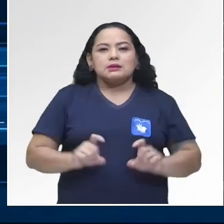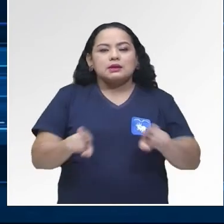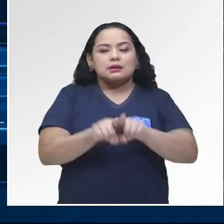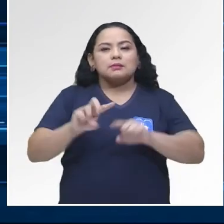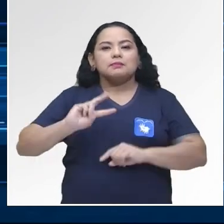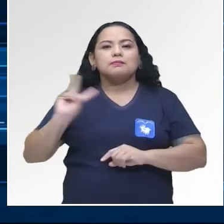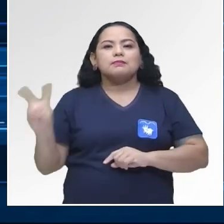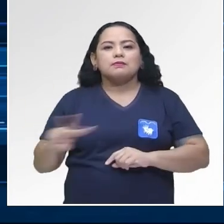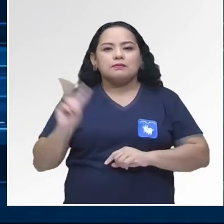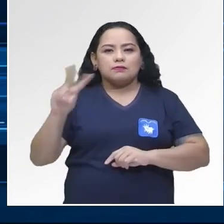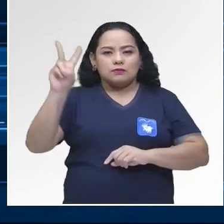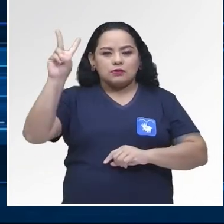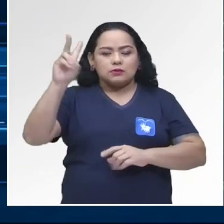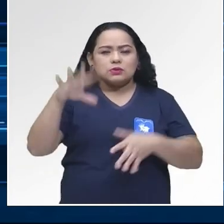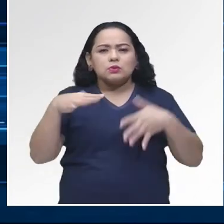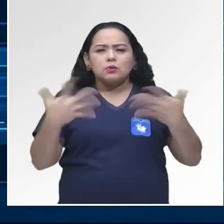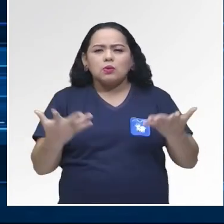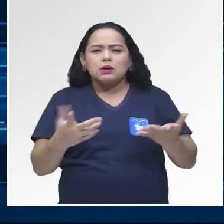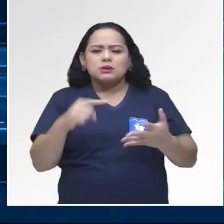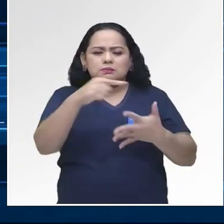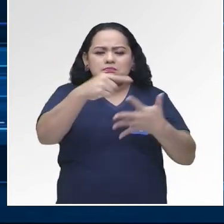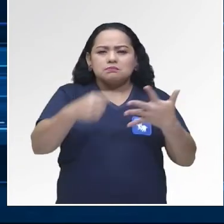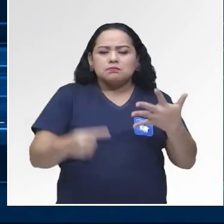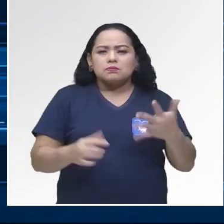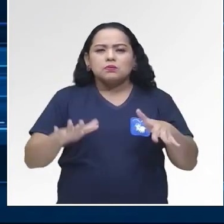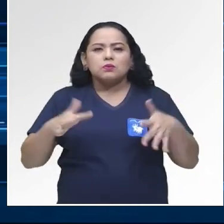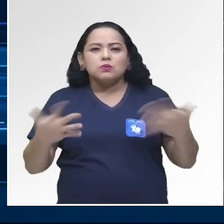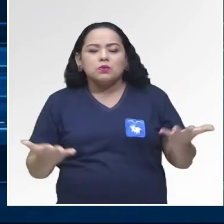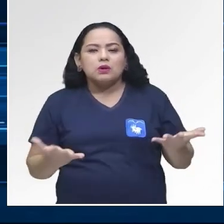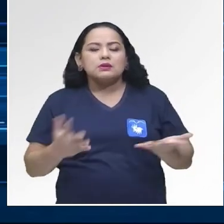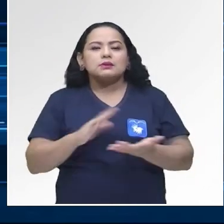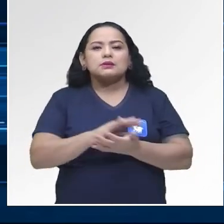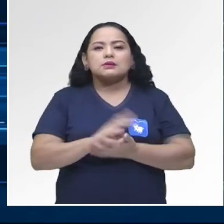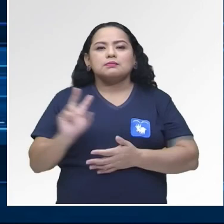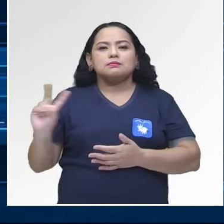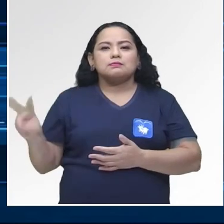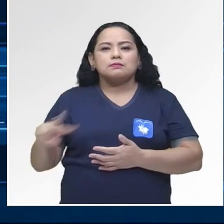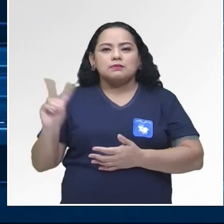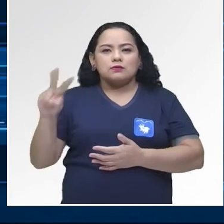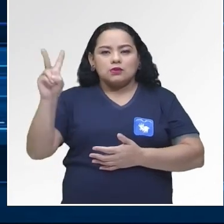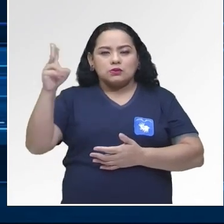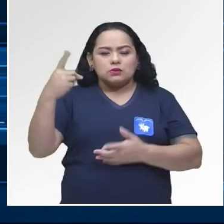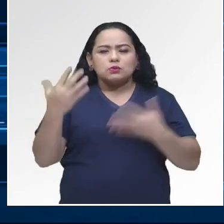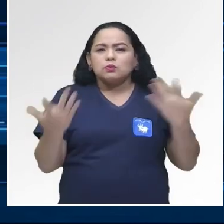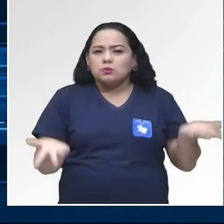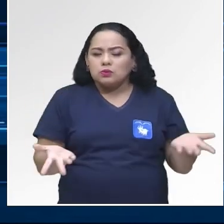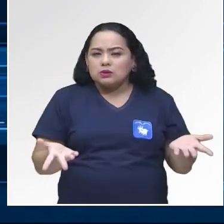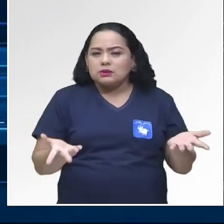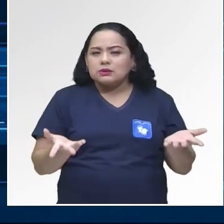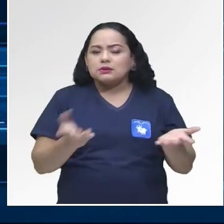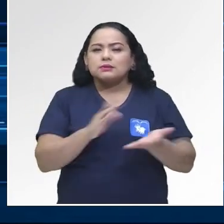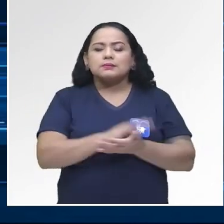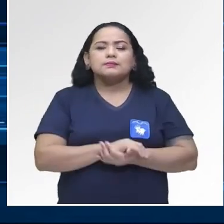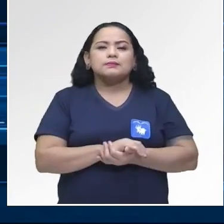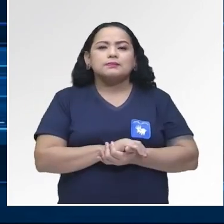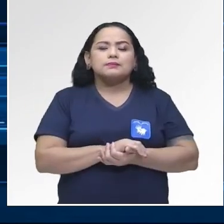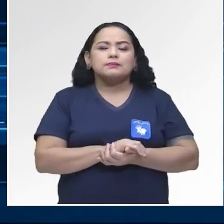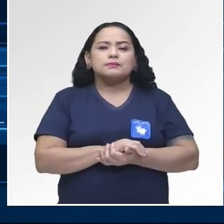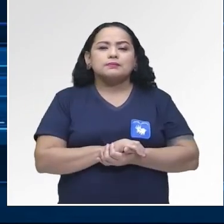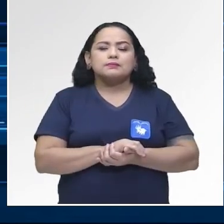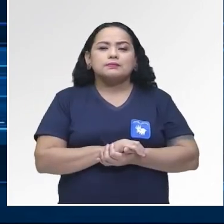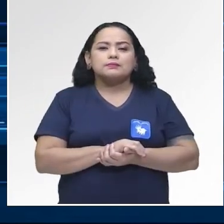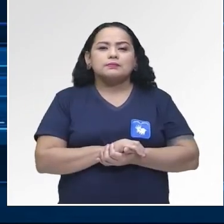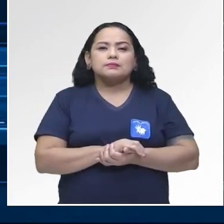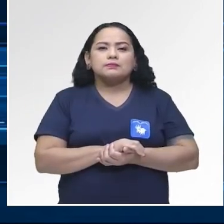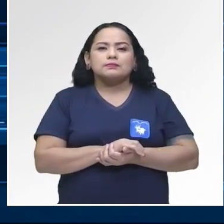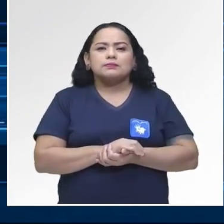né? Quais são, então, esses valores? Quais são, então,